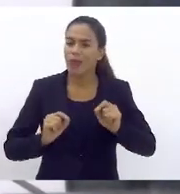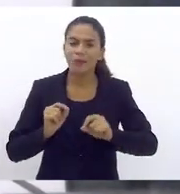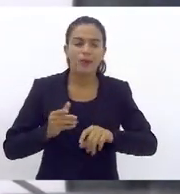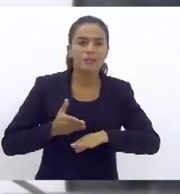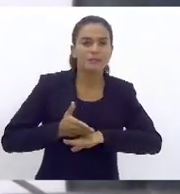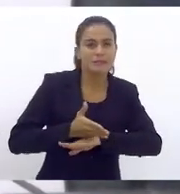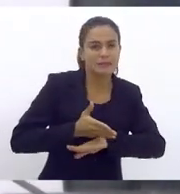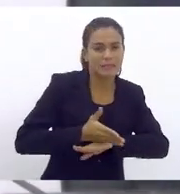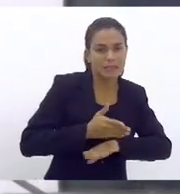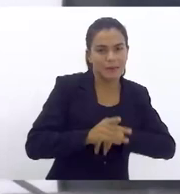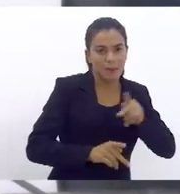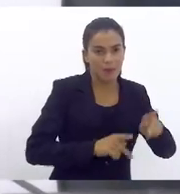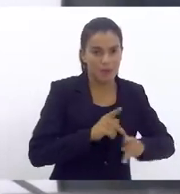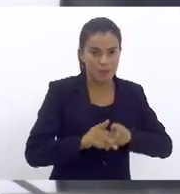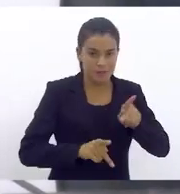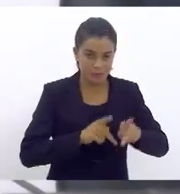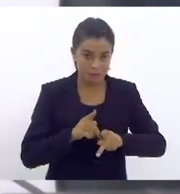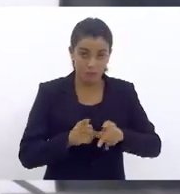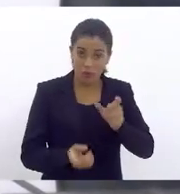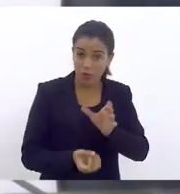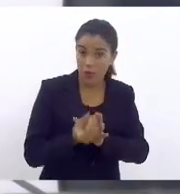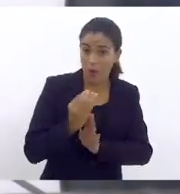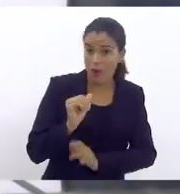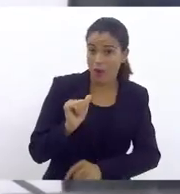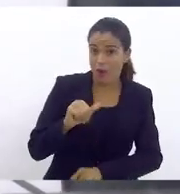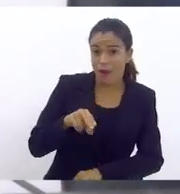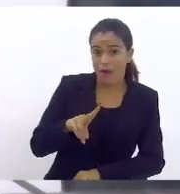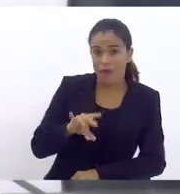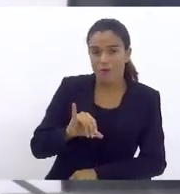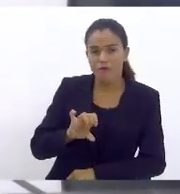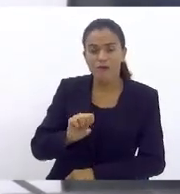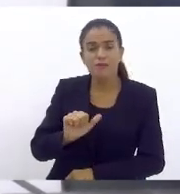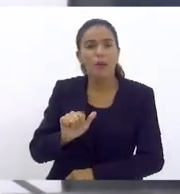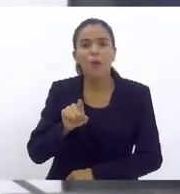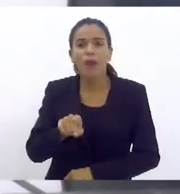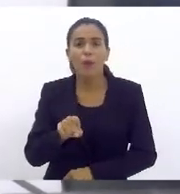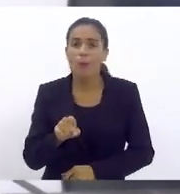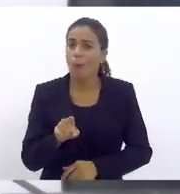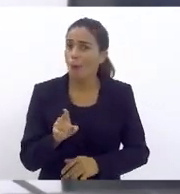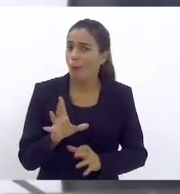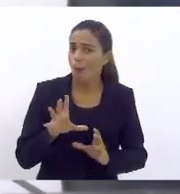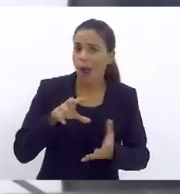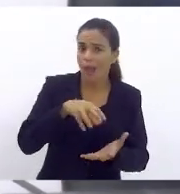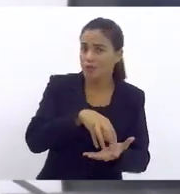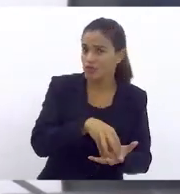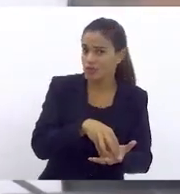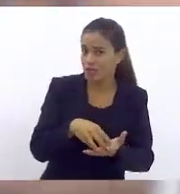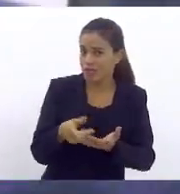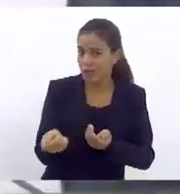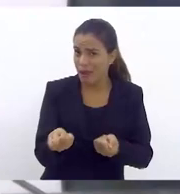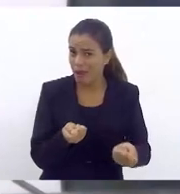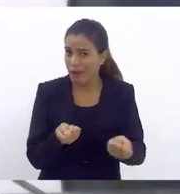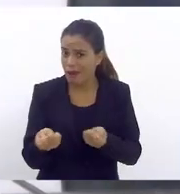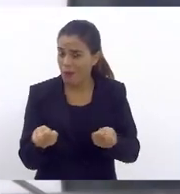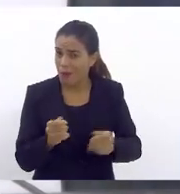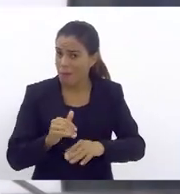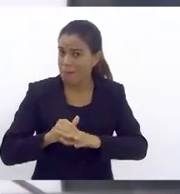população da própria criação da Anvisa hoje Anvisa é uma das agências reguladoras mais respeitadas no mundo